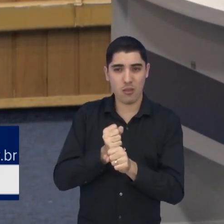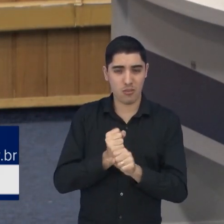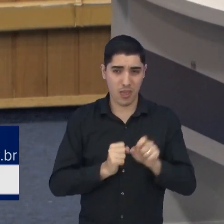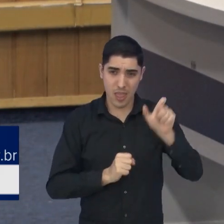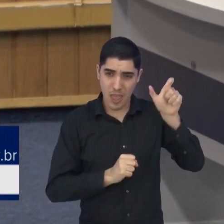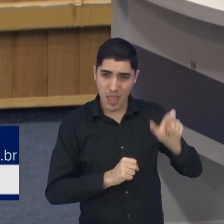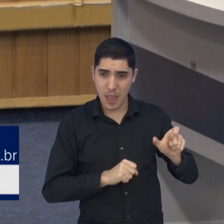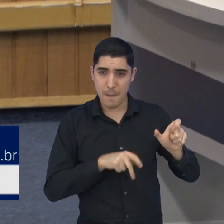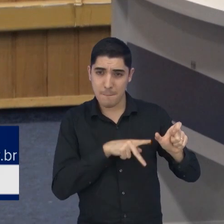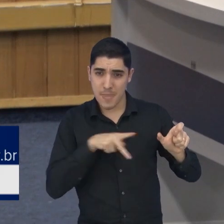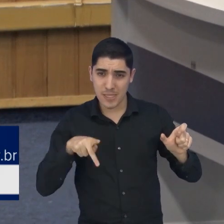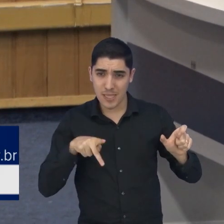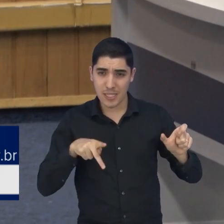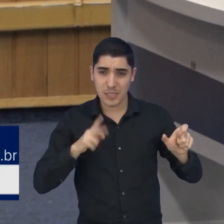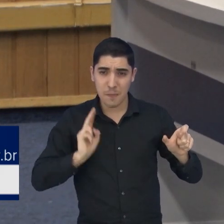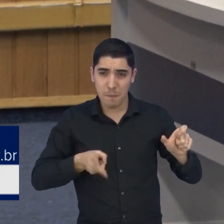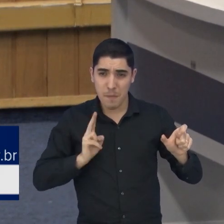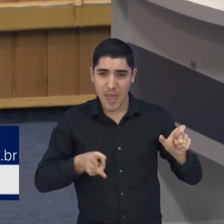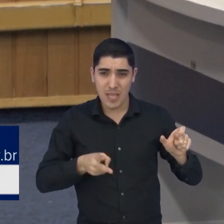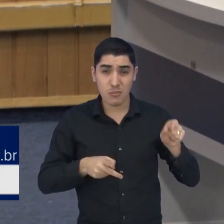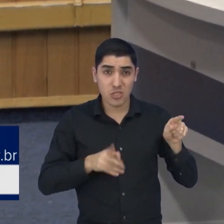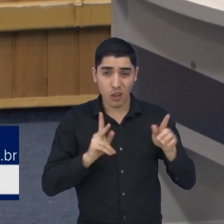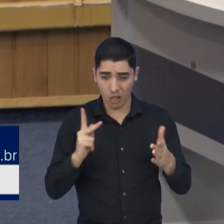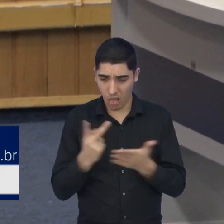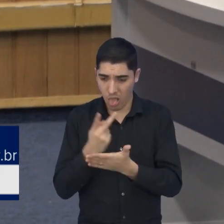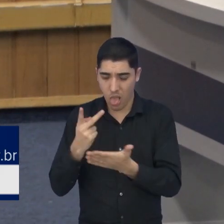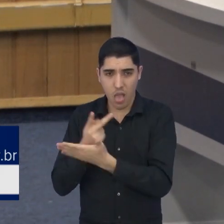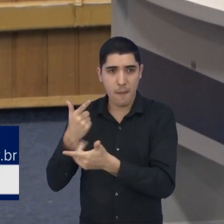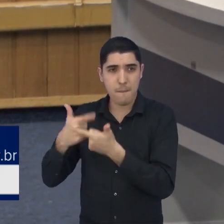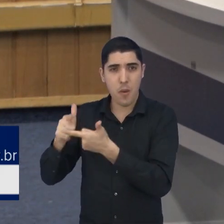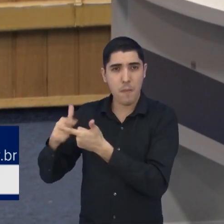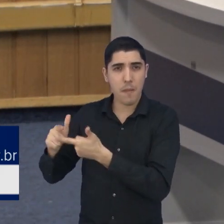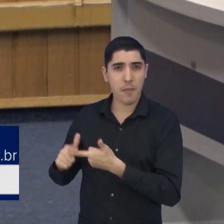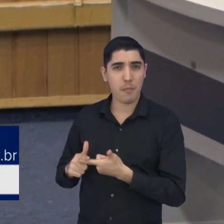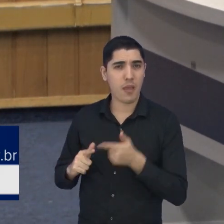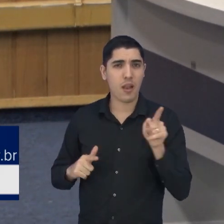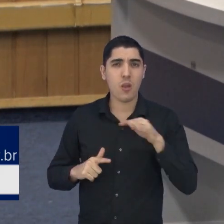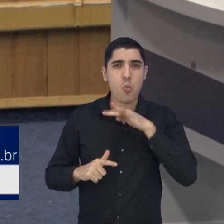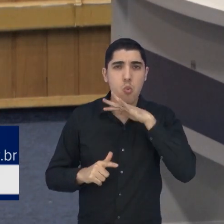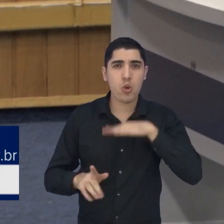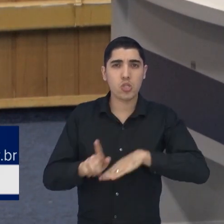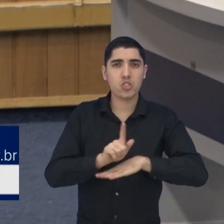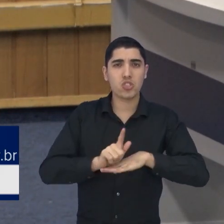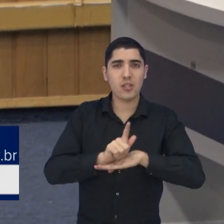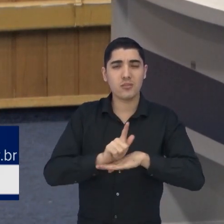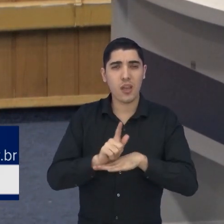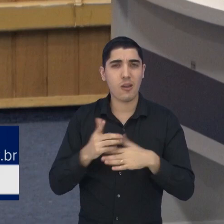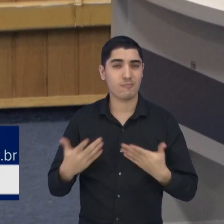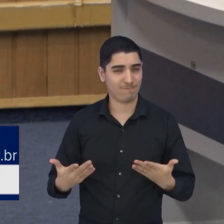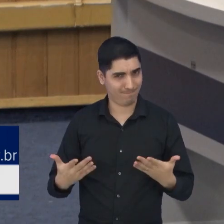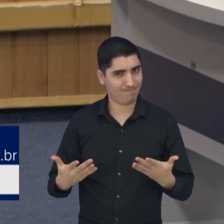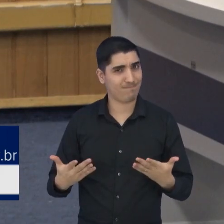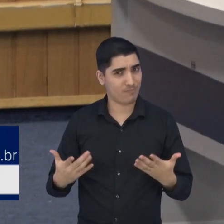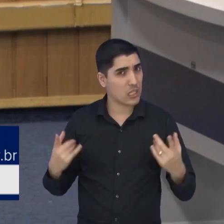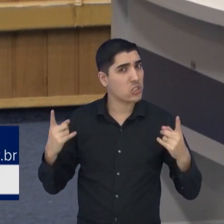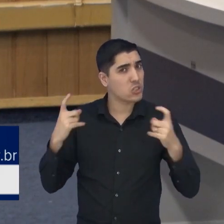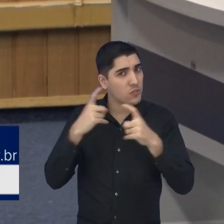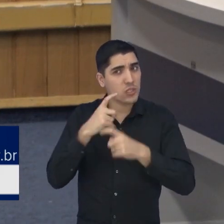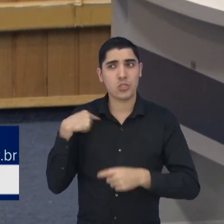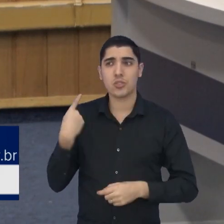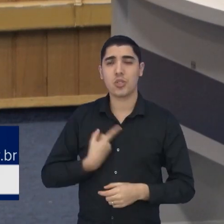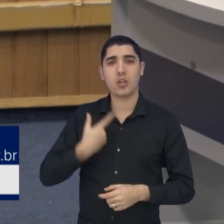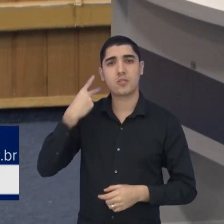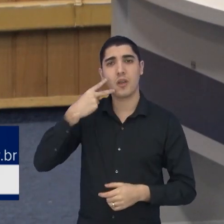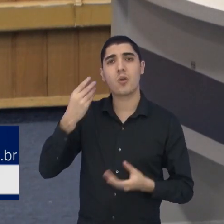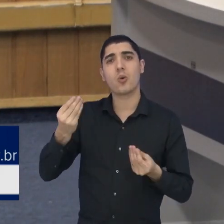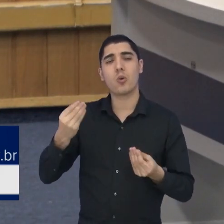que fez essas barbaridades todas, de uma má gestão. Isso aí é complicado para nós vereadores.